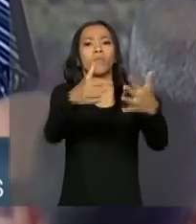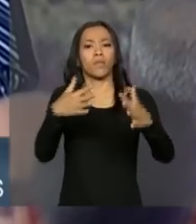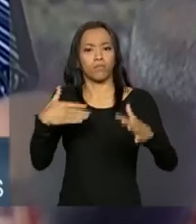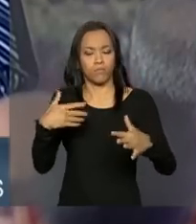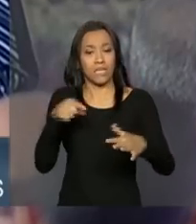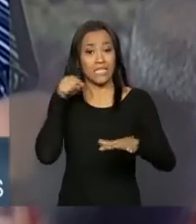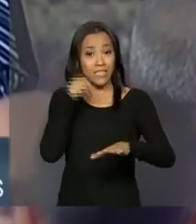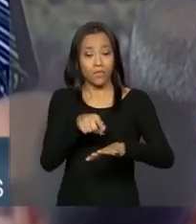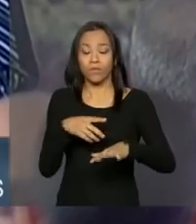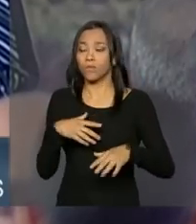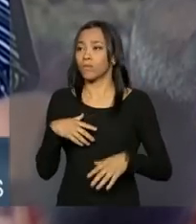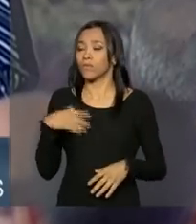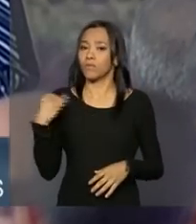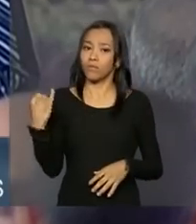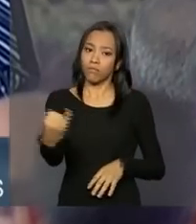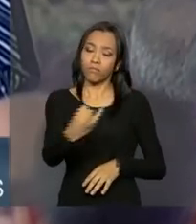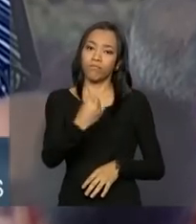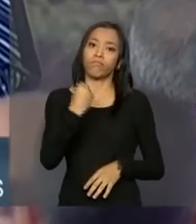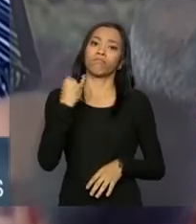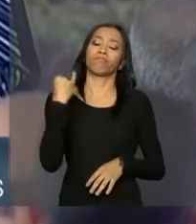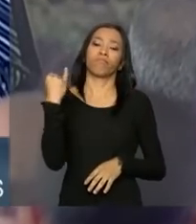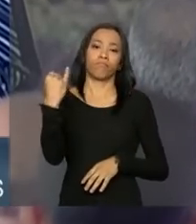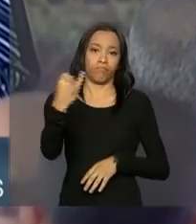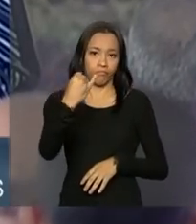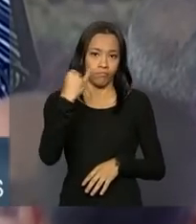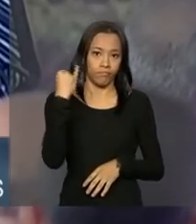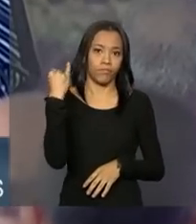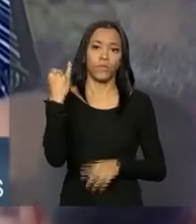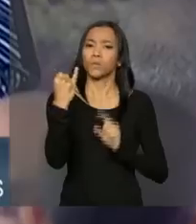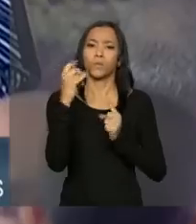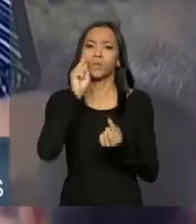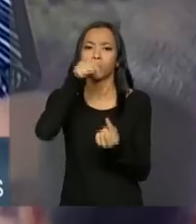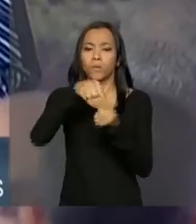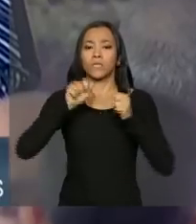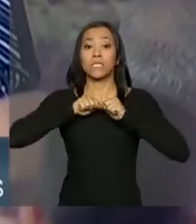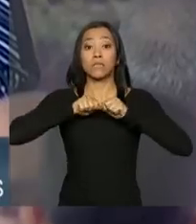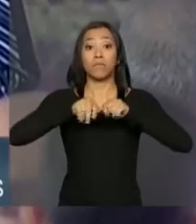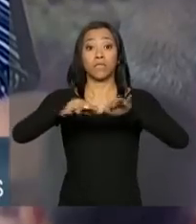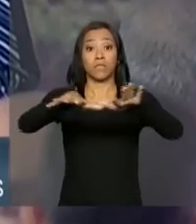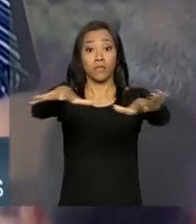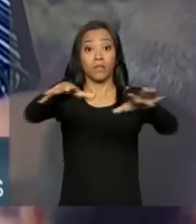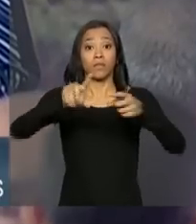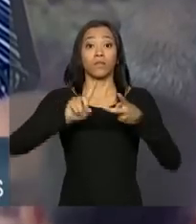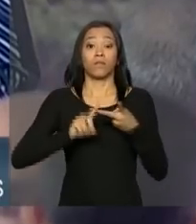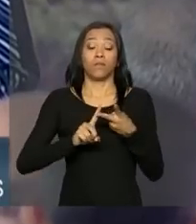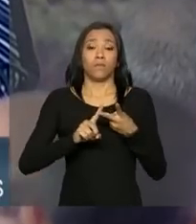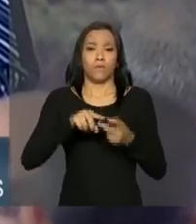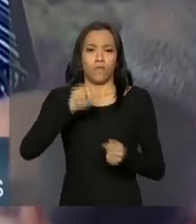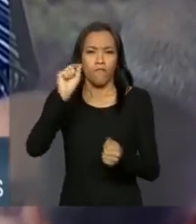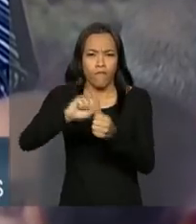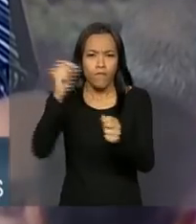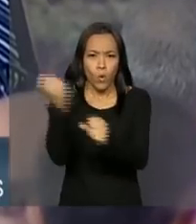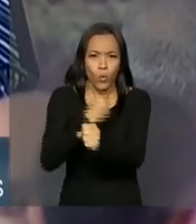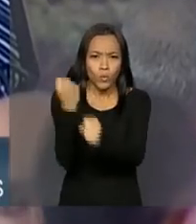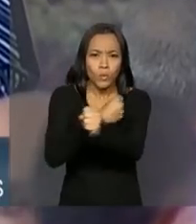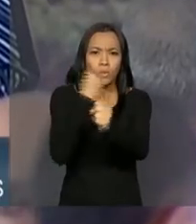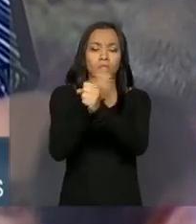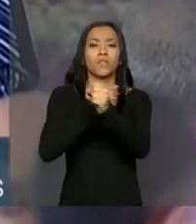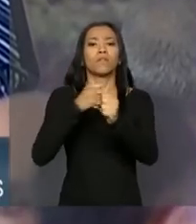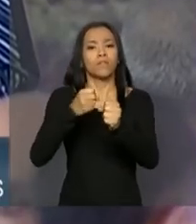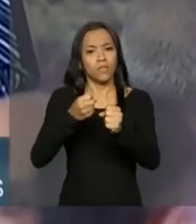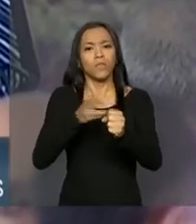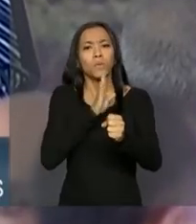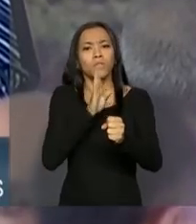fator extremamente relevante na expansão, criação e difusão de